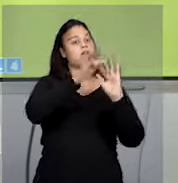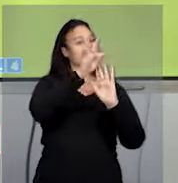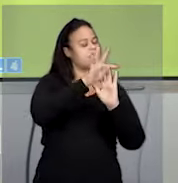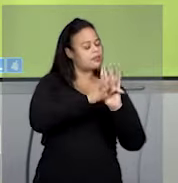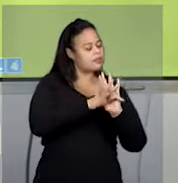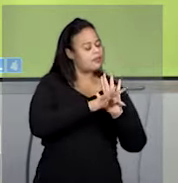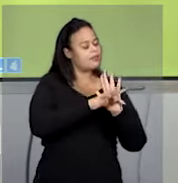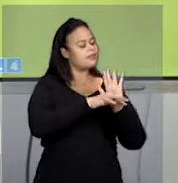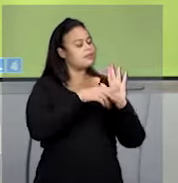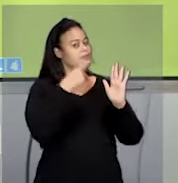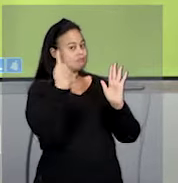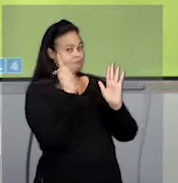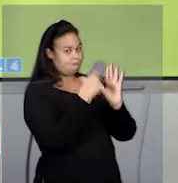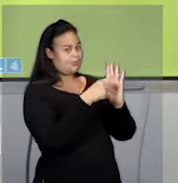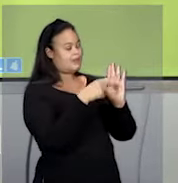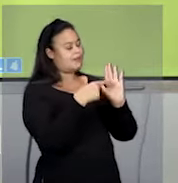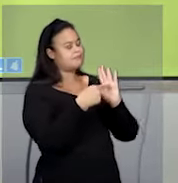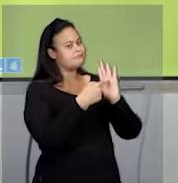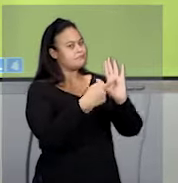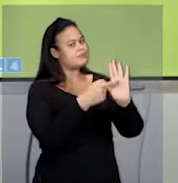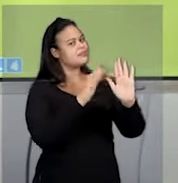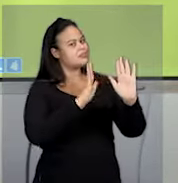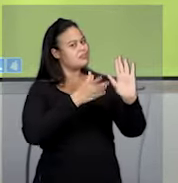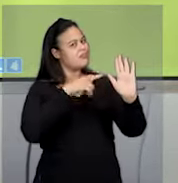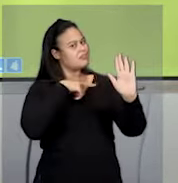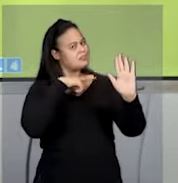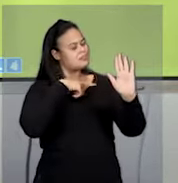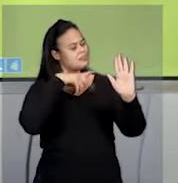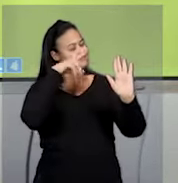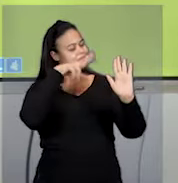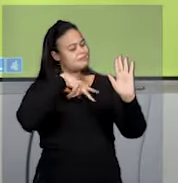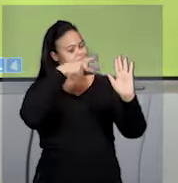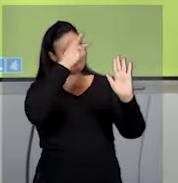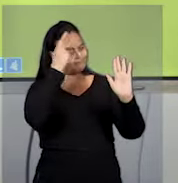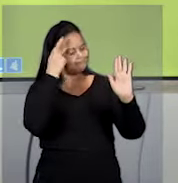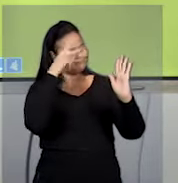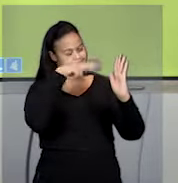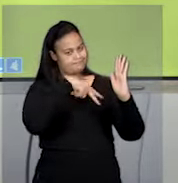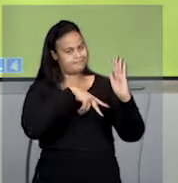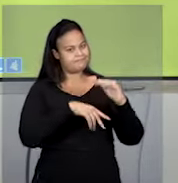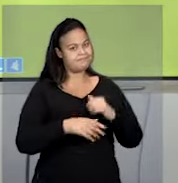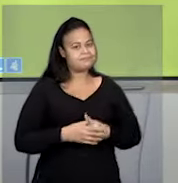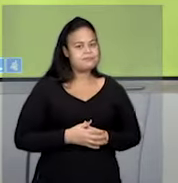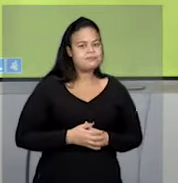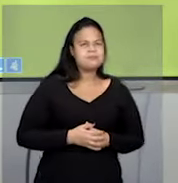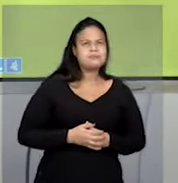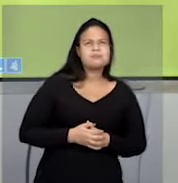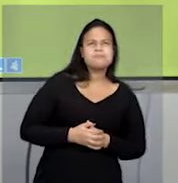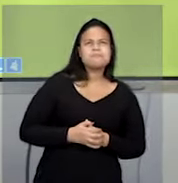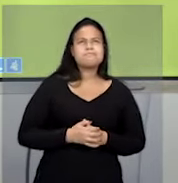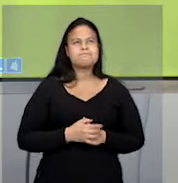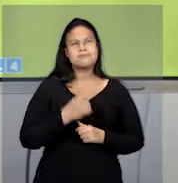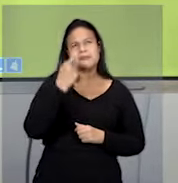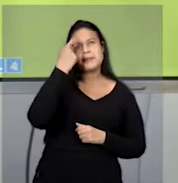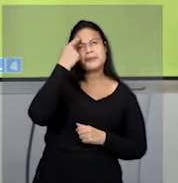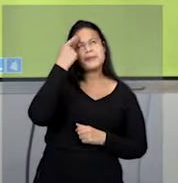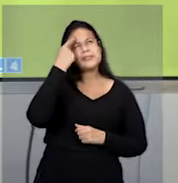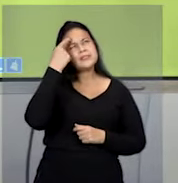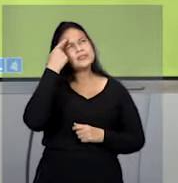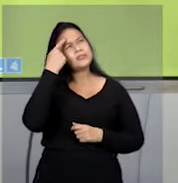dela, ela já contou no diário dela e o leitor já leu. É que eu fiquei com aquilo na